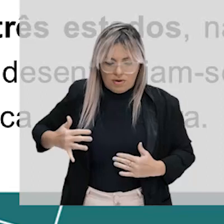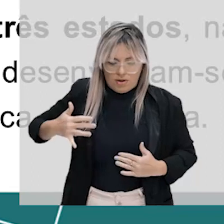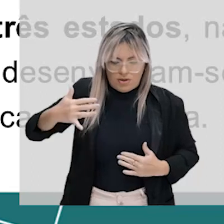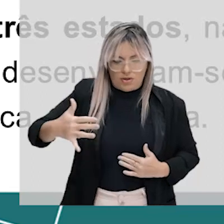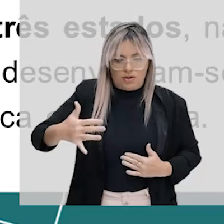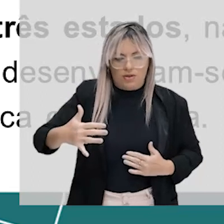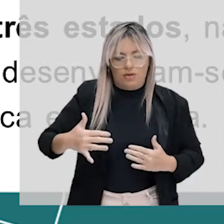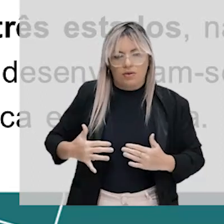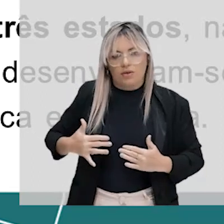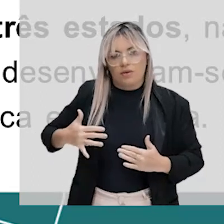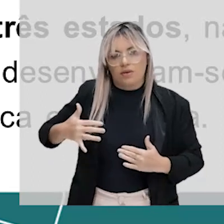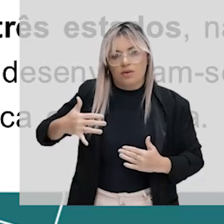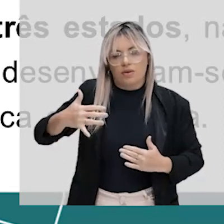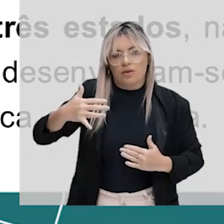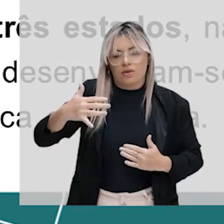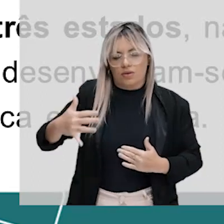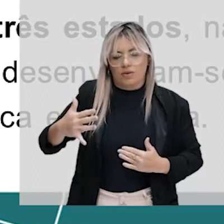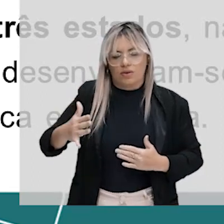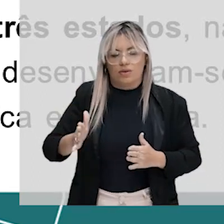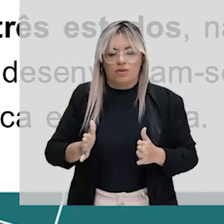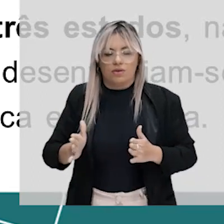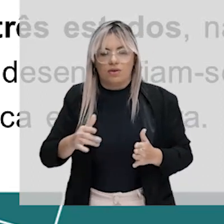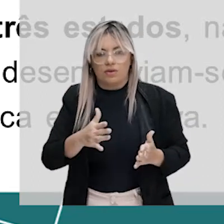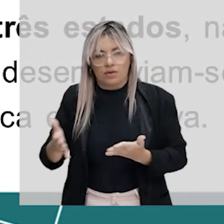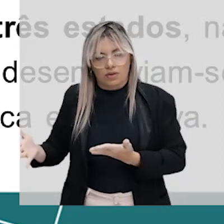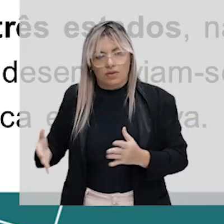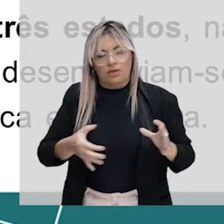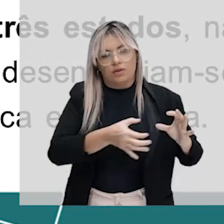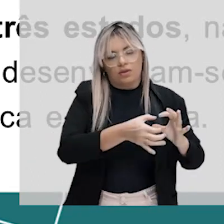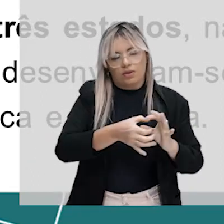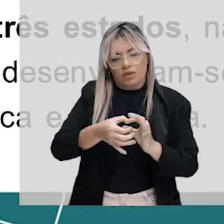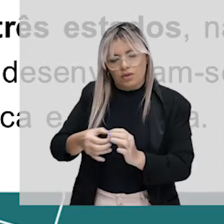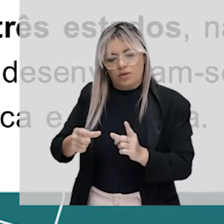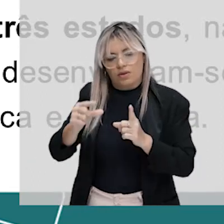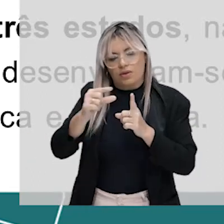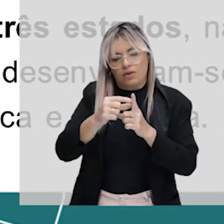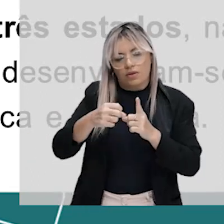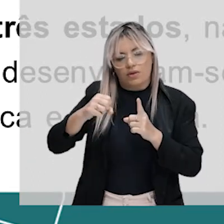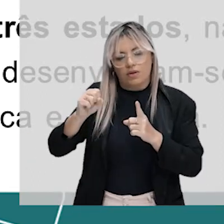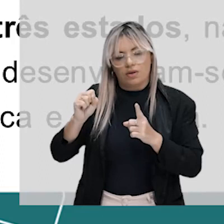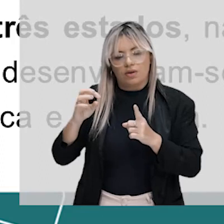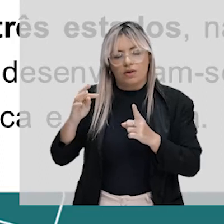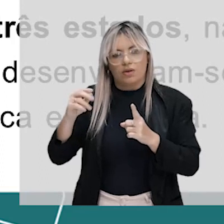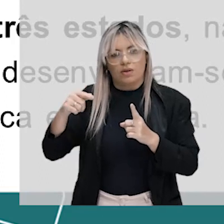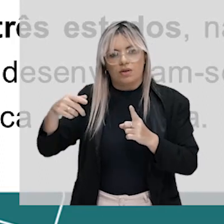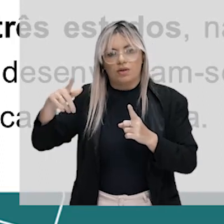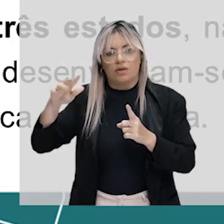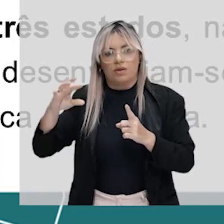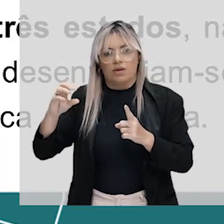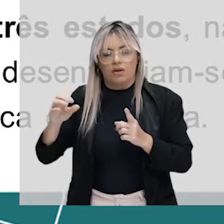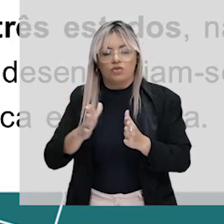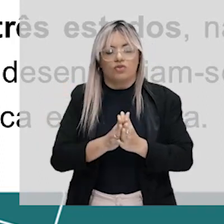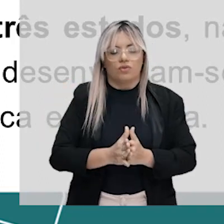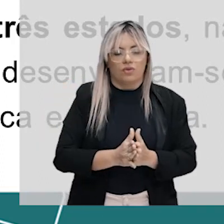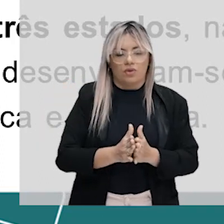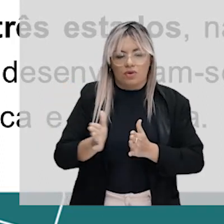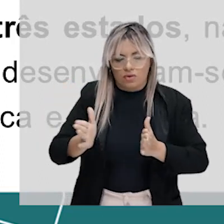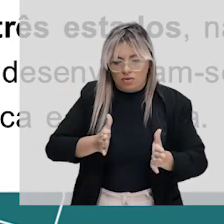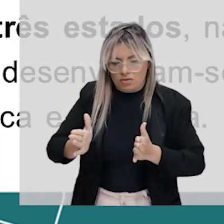isso, tá? A palavra estágio, nesse contexto, ela é sinônimo de fase. Então, segundo